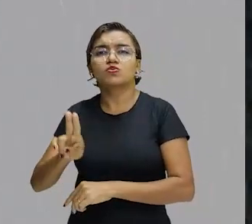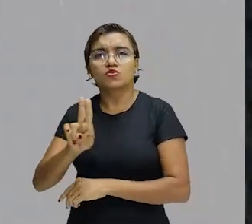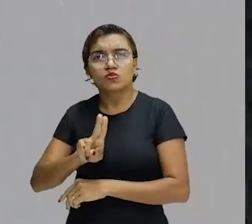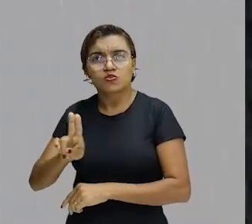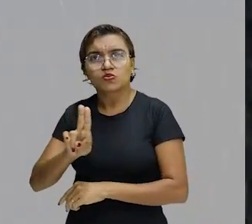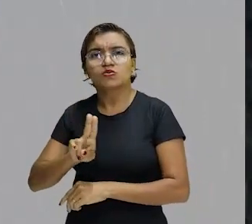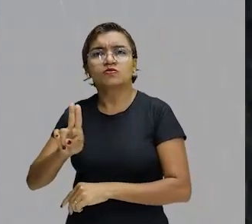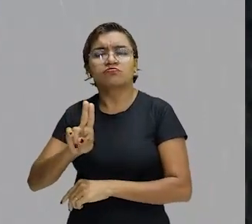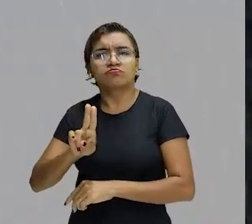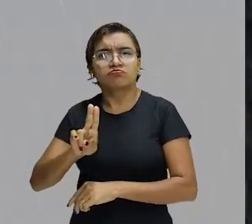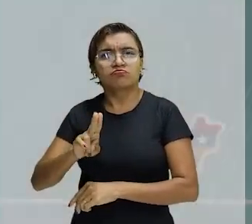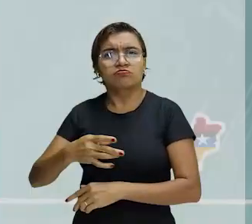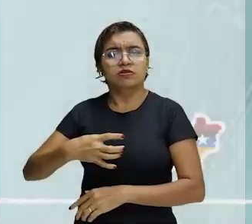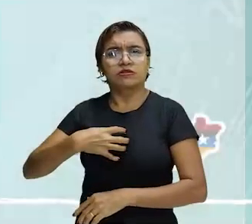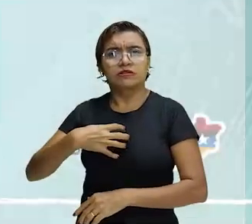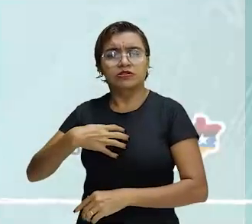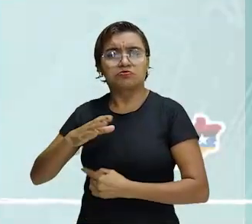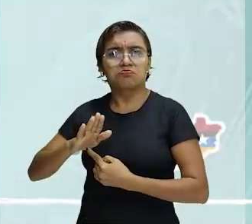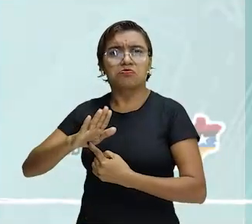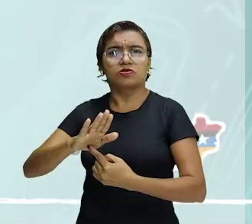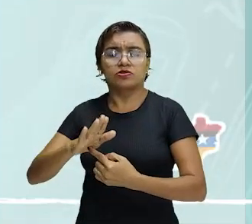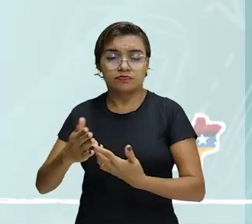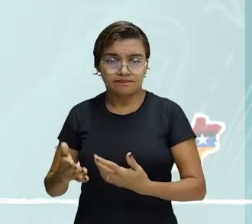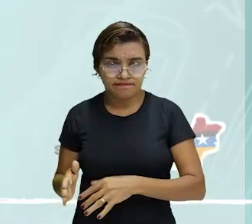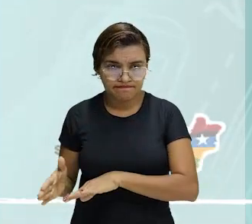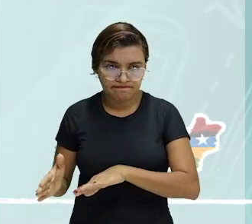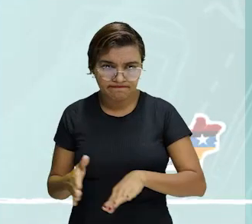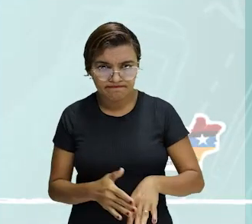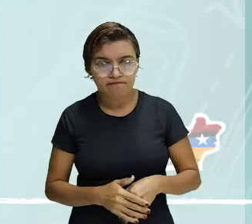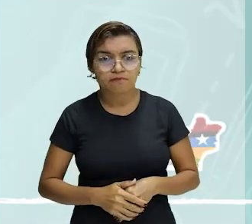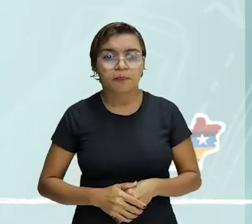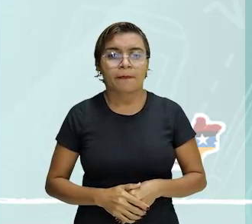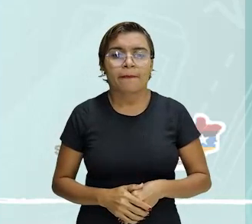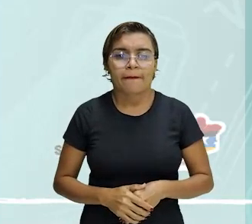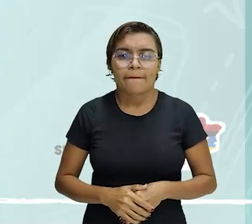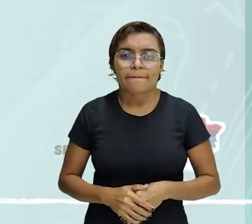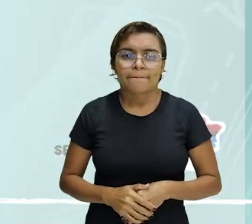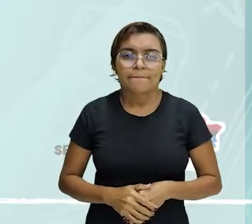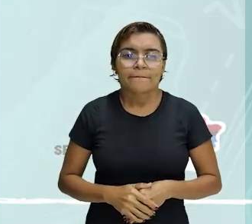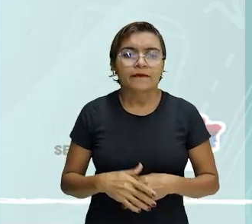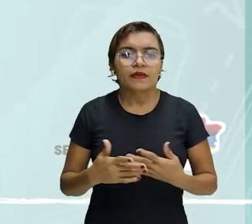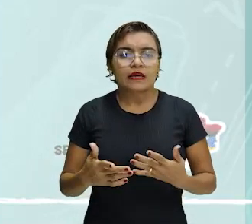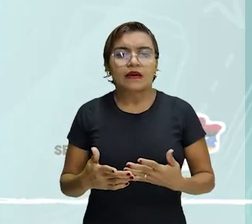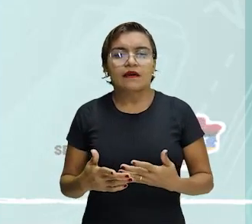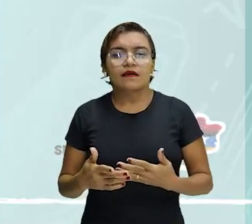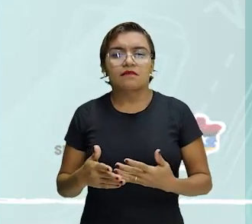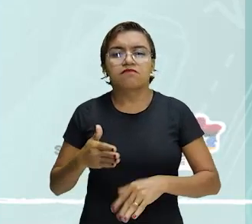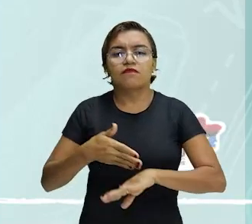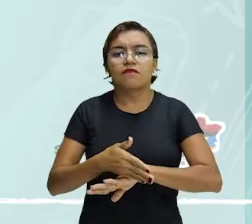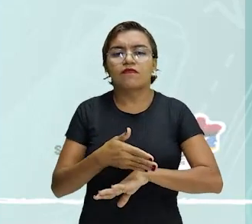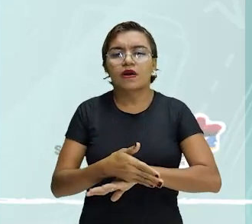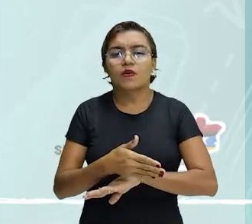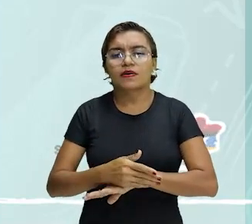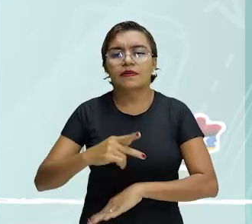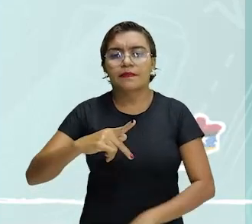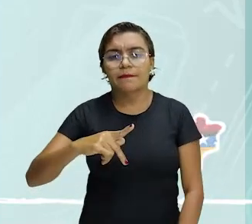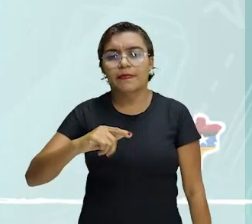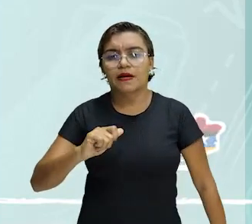esse impulso animalesco. Frequentes descrições patológicas. Patológicas? Como assim?